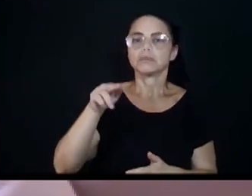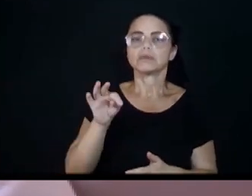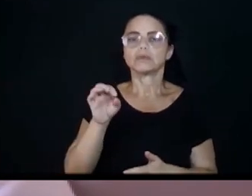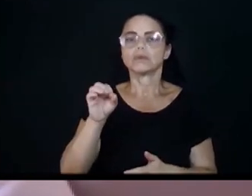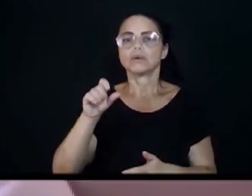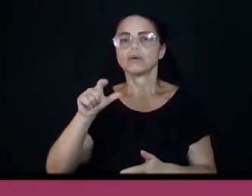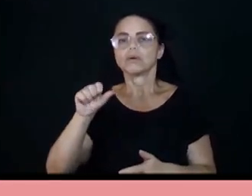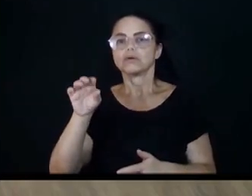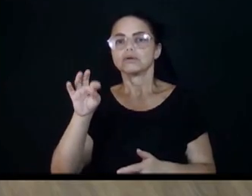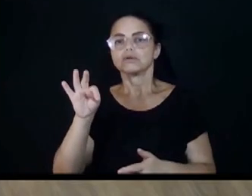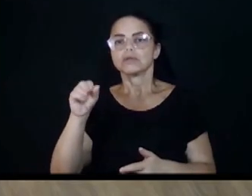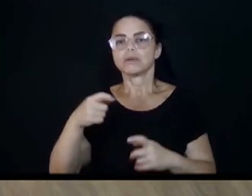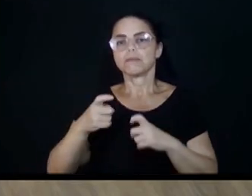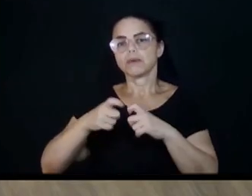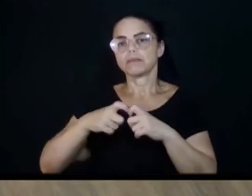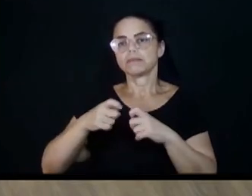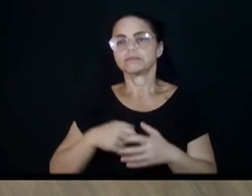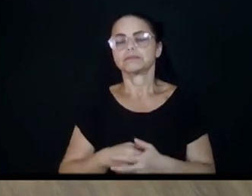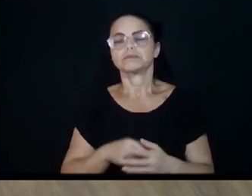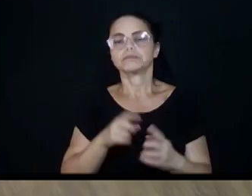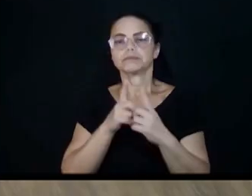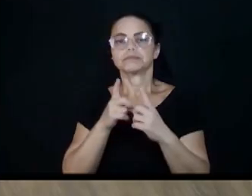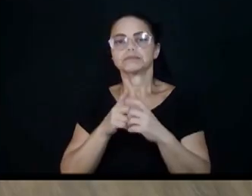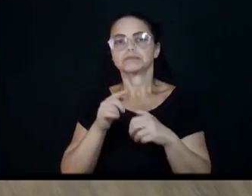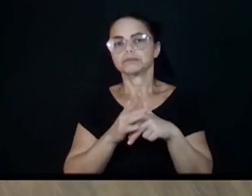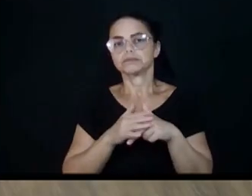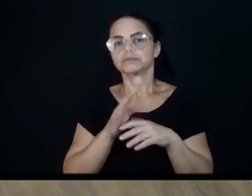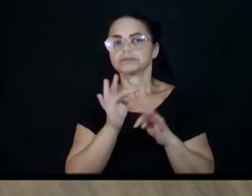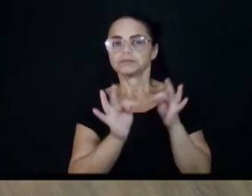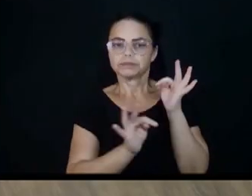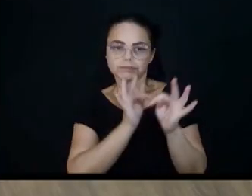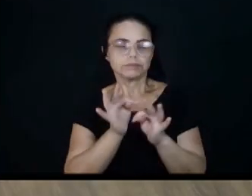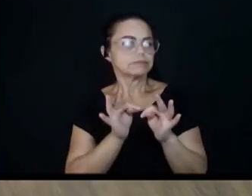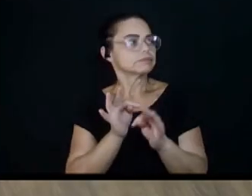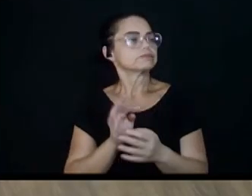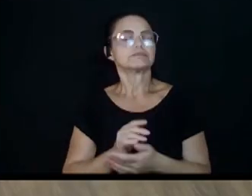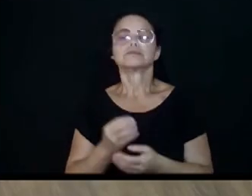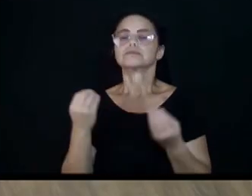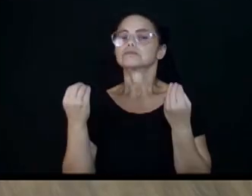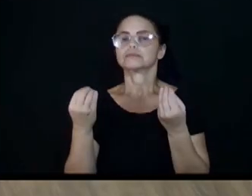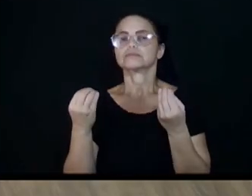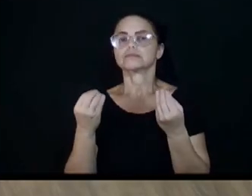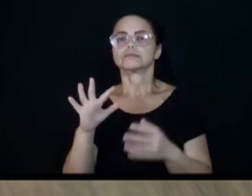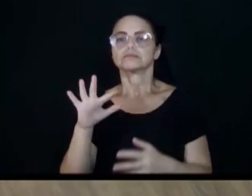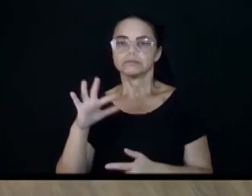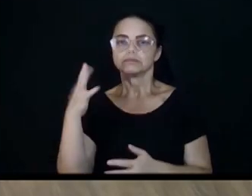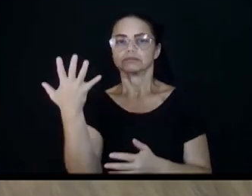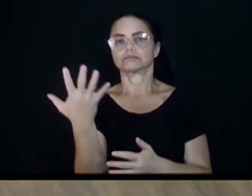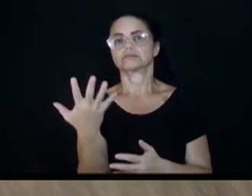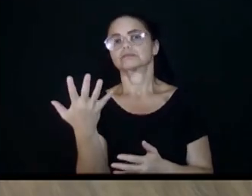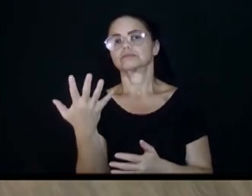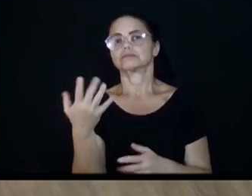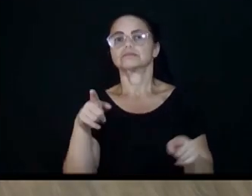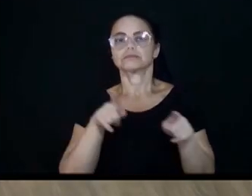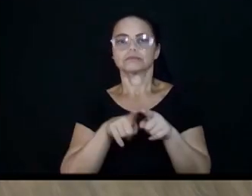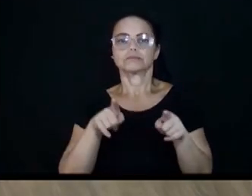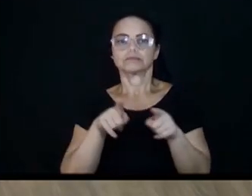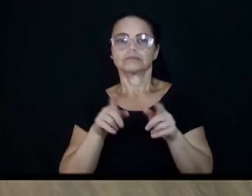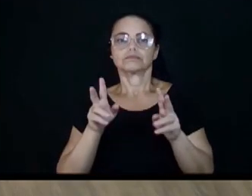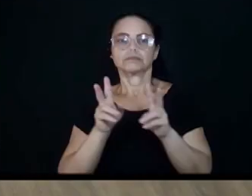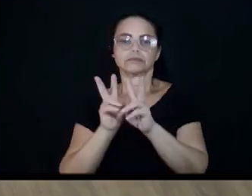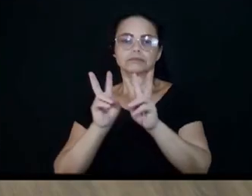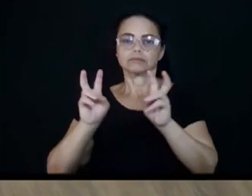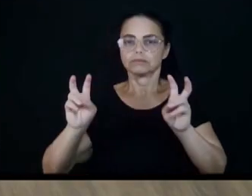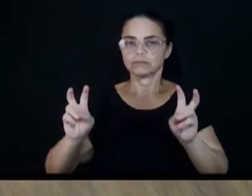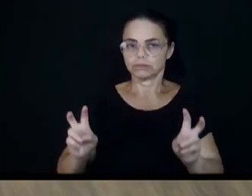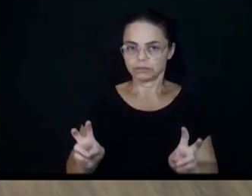pacientes. E na questão do tratamento, doutor Rafael, como que é realizado, né? Também falando sobre as